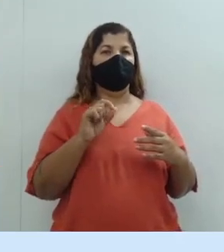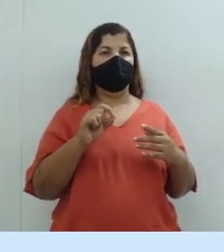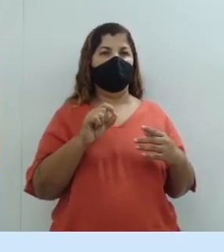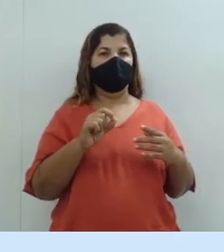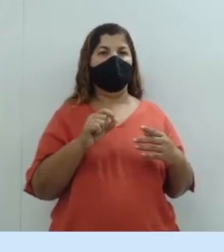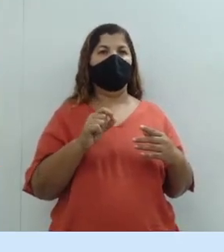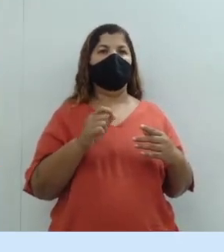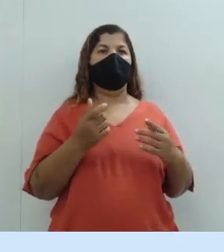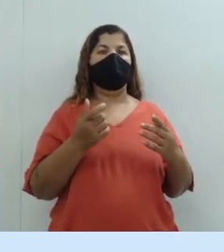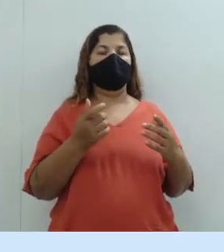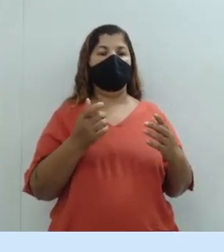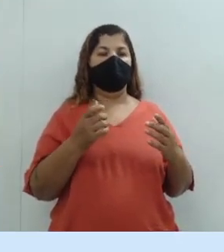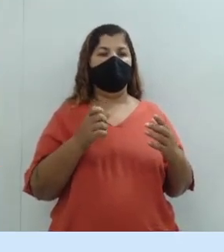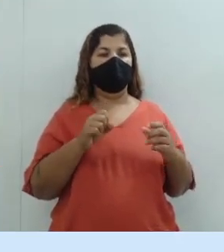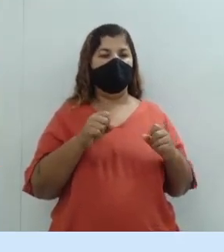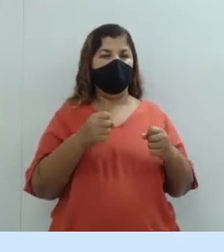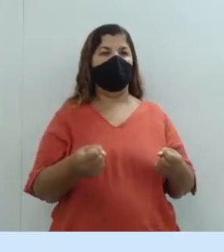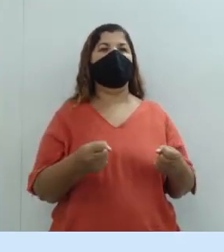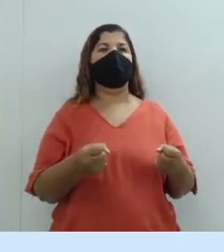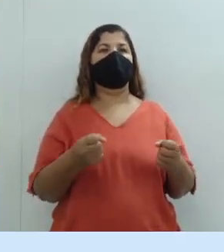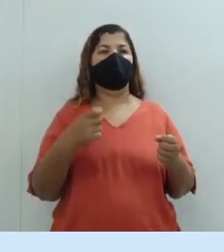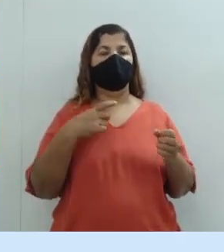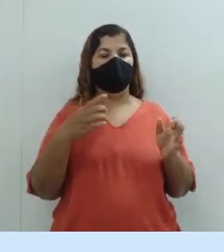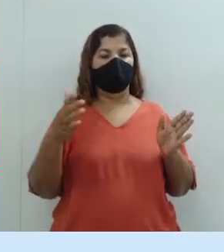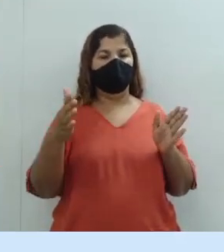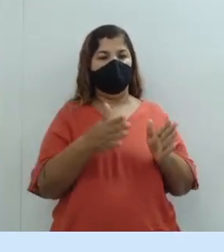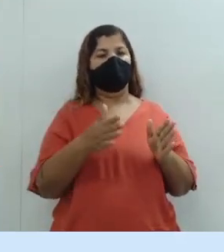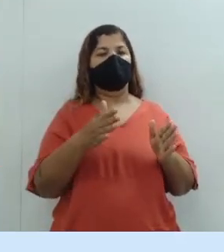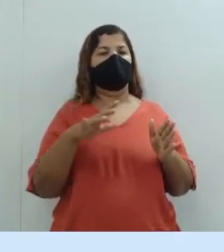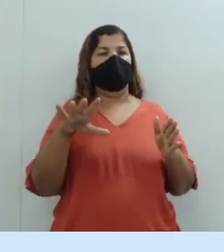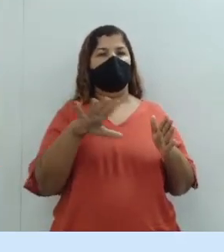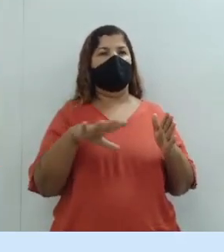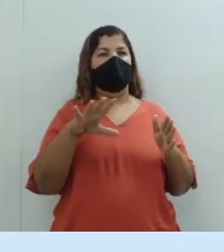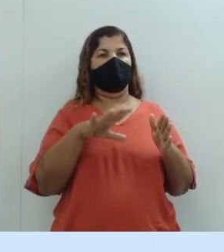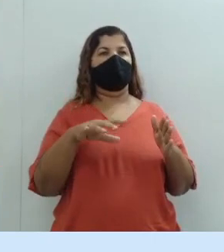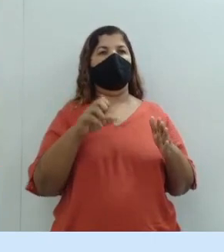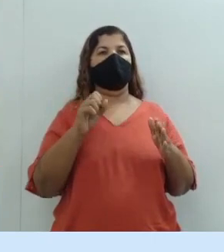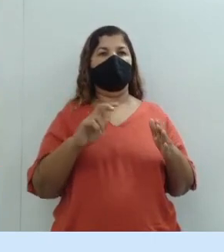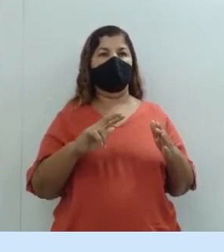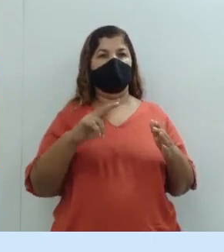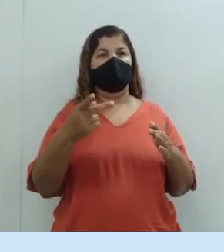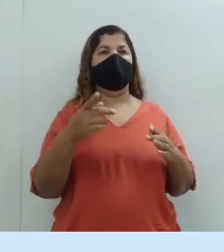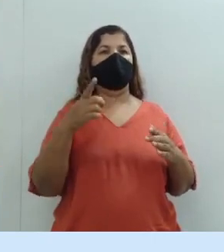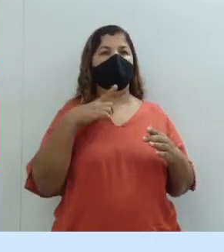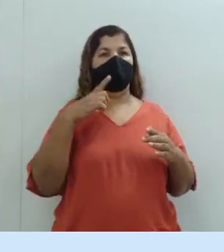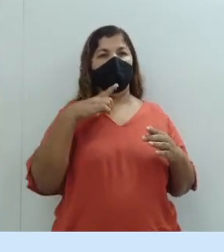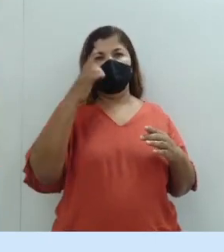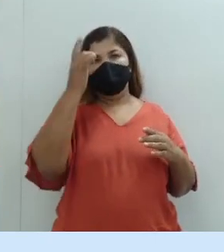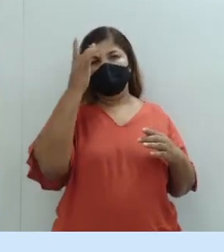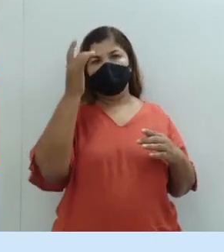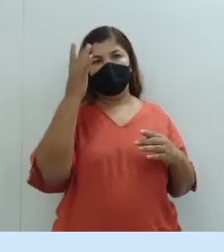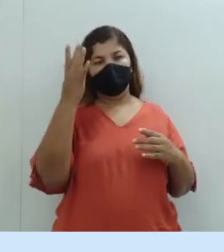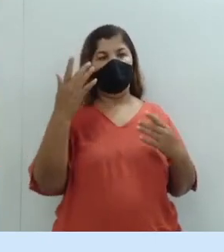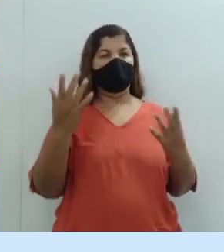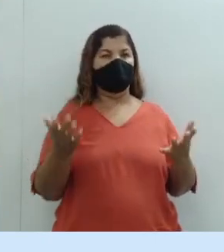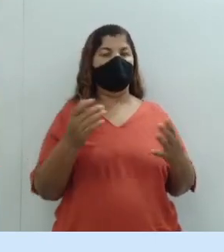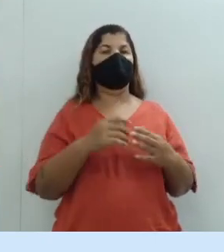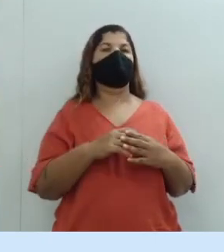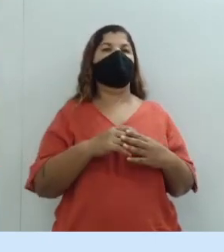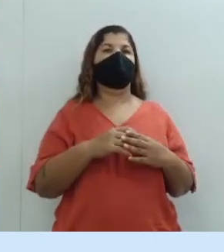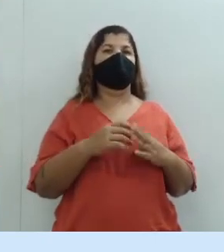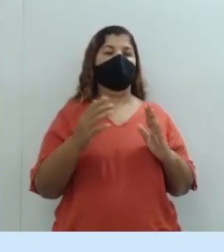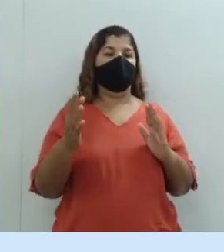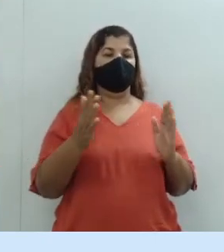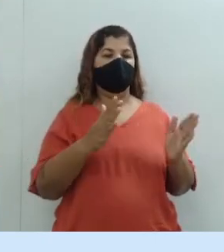essa resistência quando eu encurto essa área. E se eu aumento ela, eu vou ter uma facilidade maior aí. Então, galera, é importante a gente ter essa